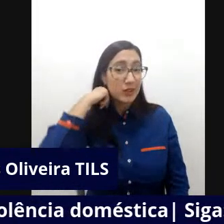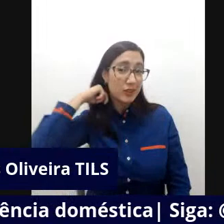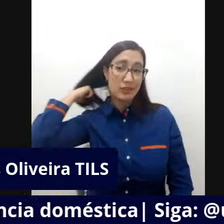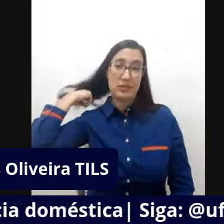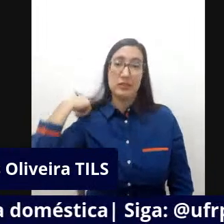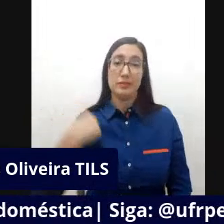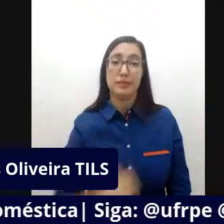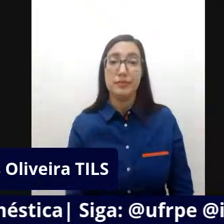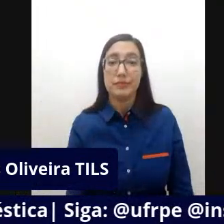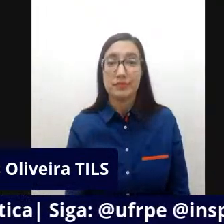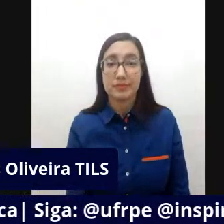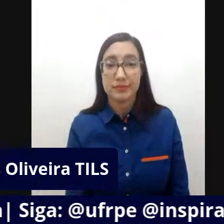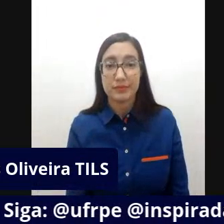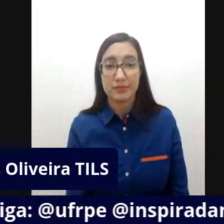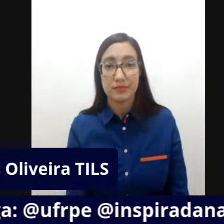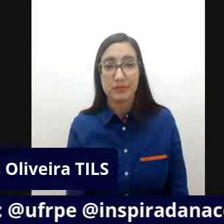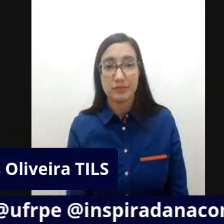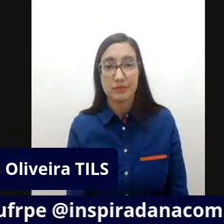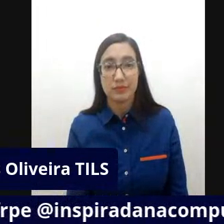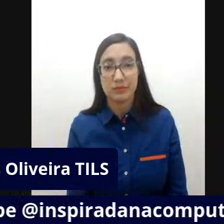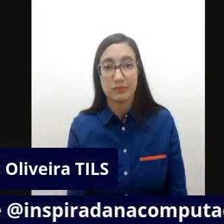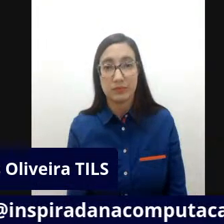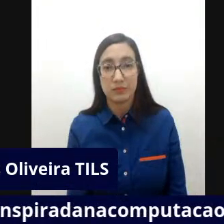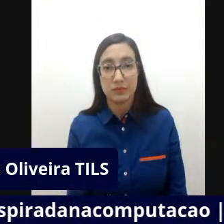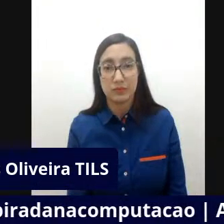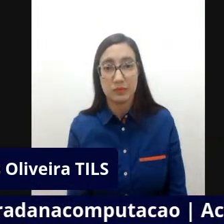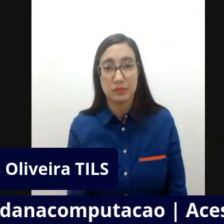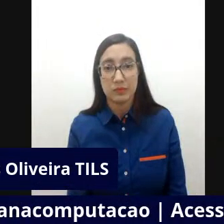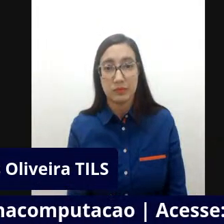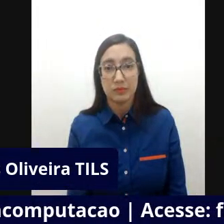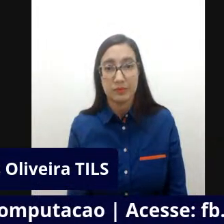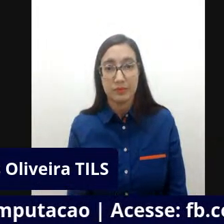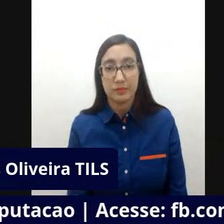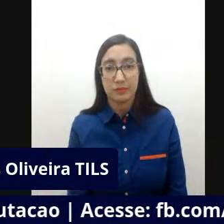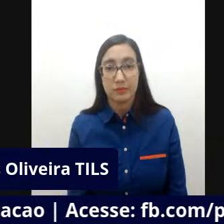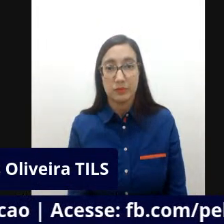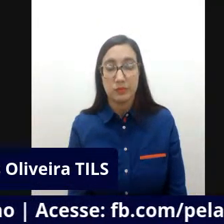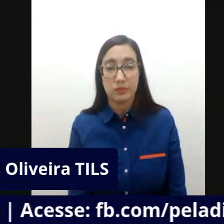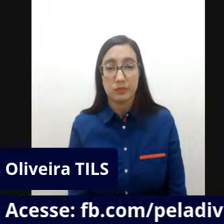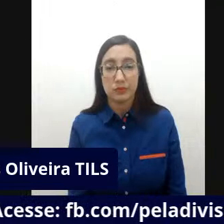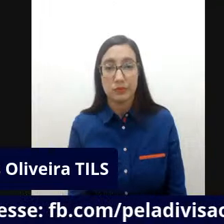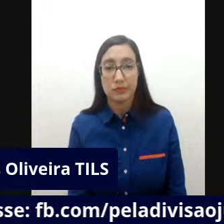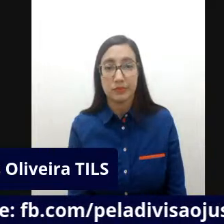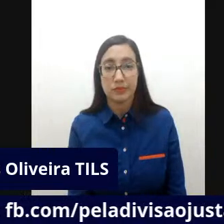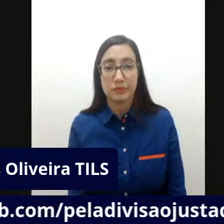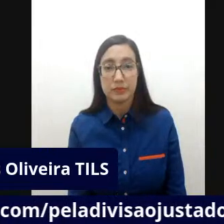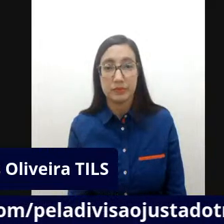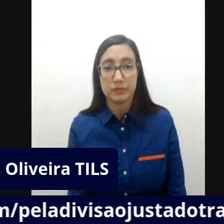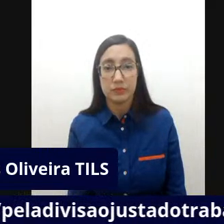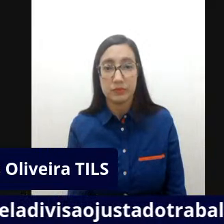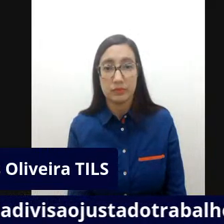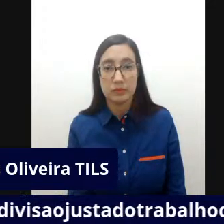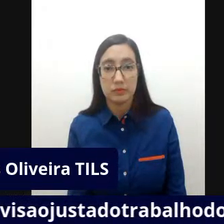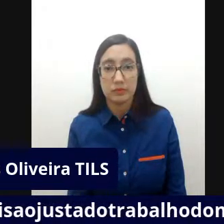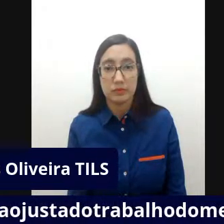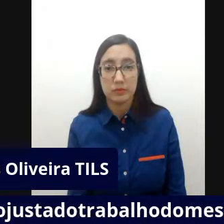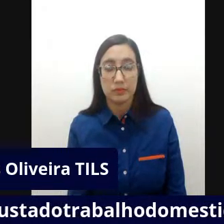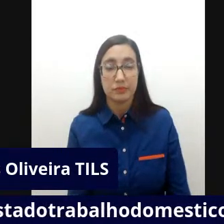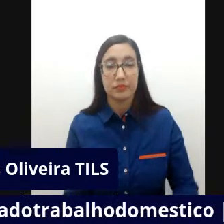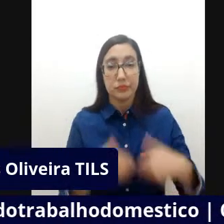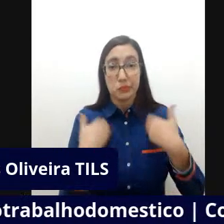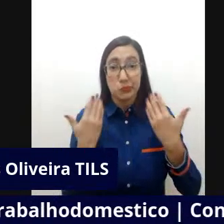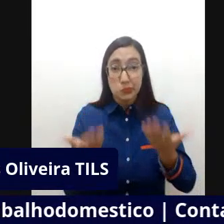muitas falas. A gente que tem esse entendimento, a gente procura desconstruir,